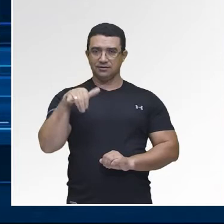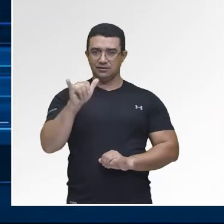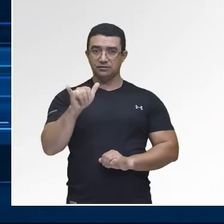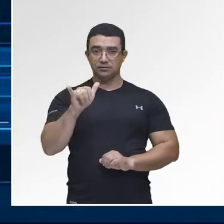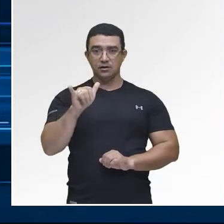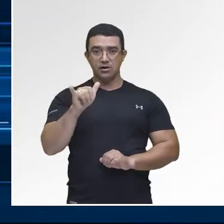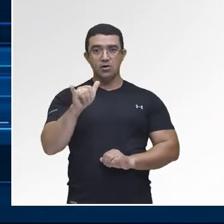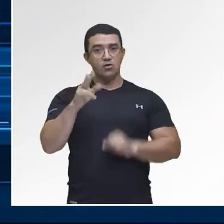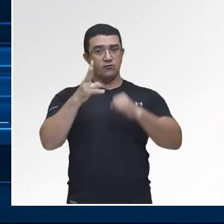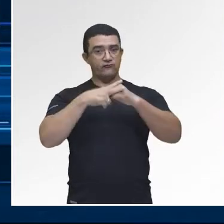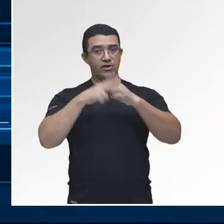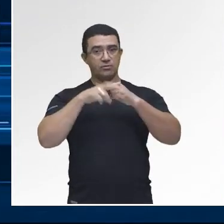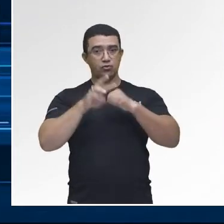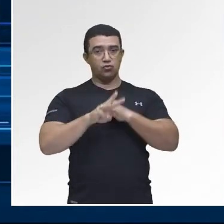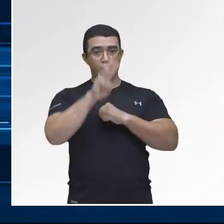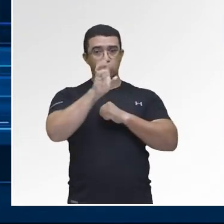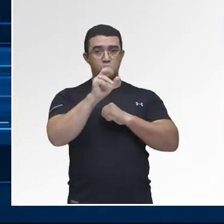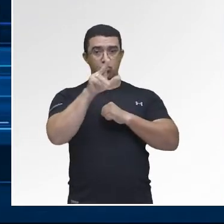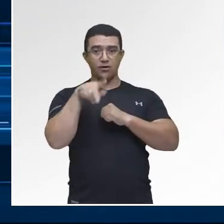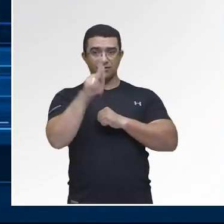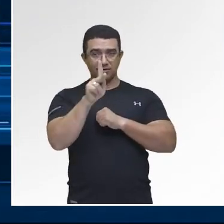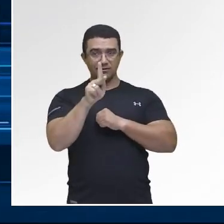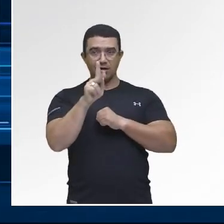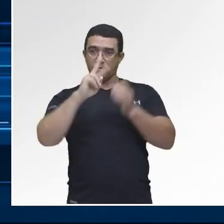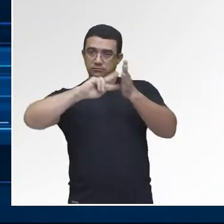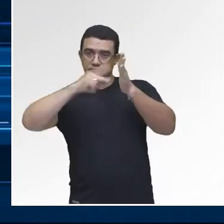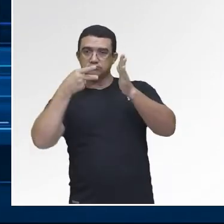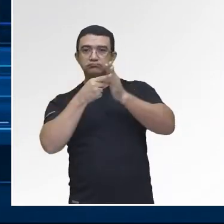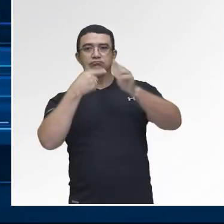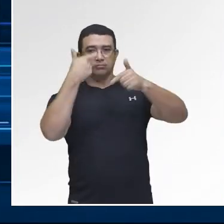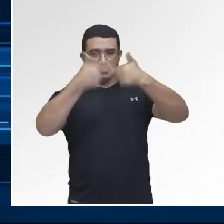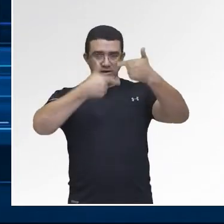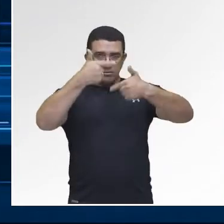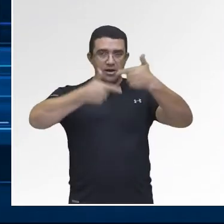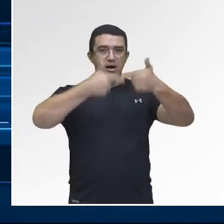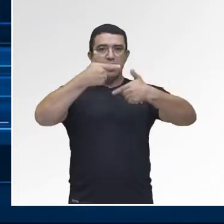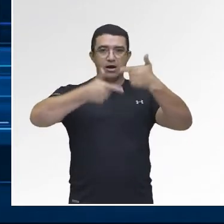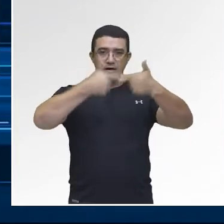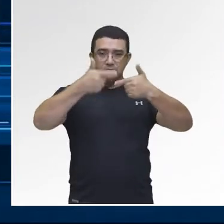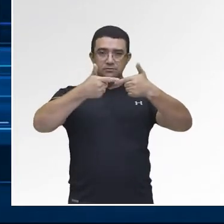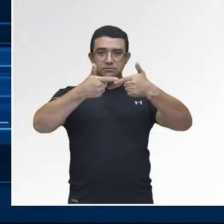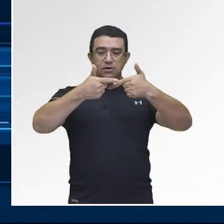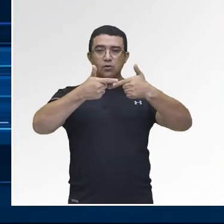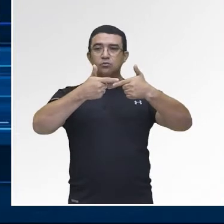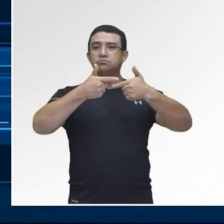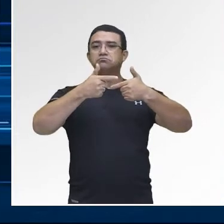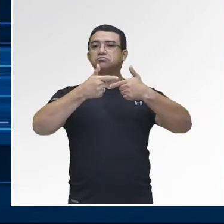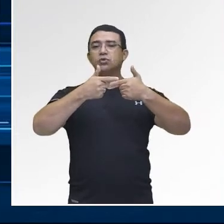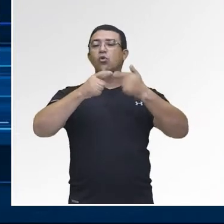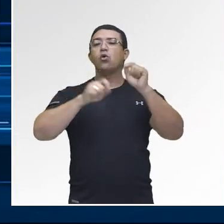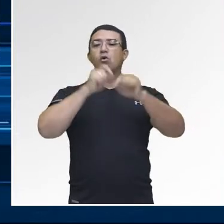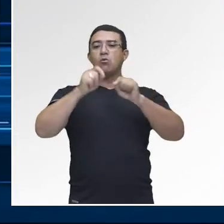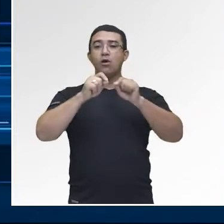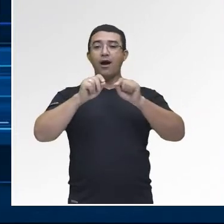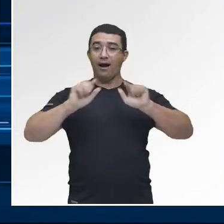work, que é trabalhar, worked, trabalhado, né? Nesse caso aqui, trabalhado. I have not